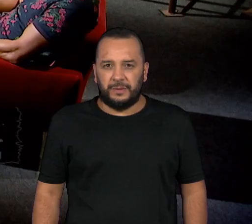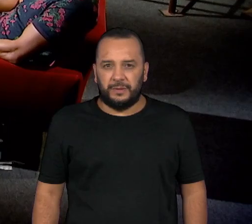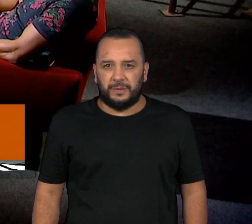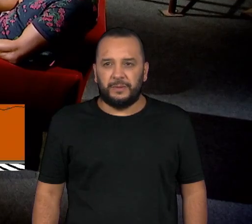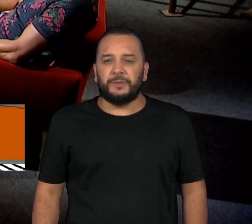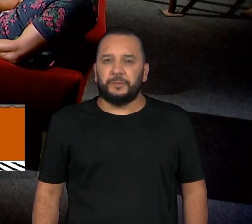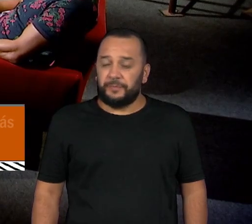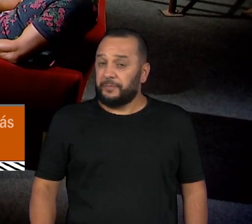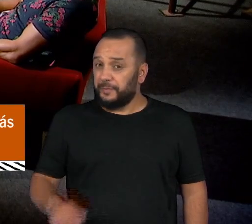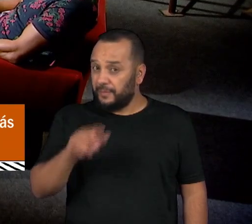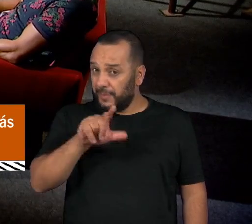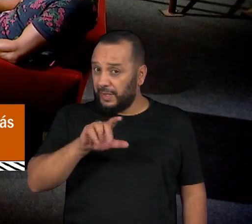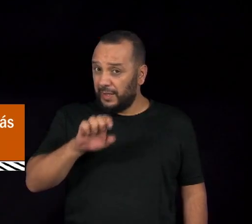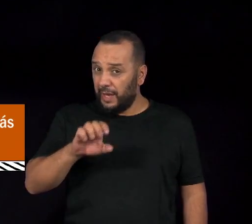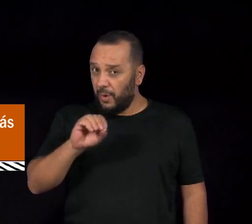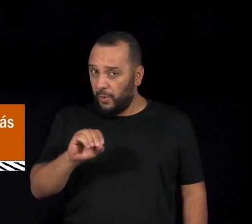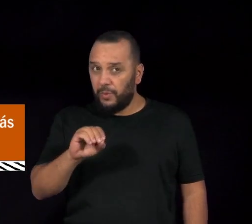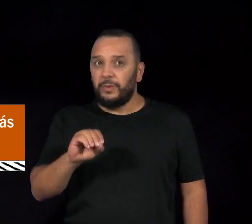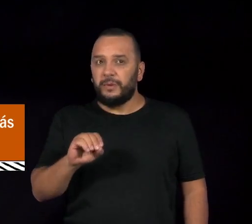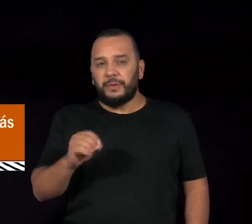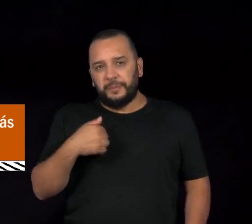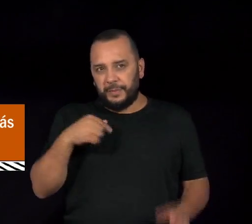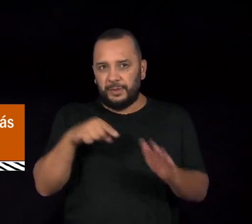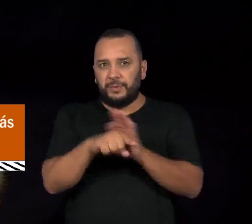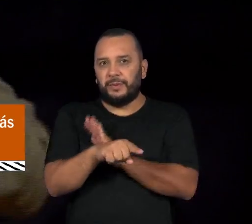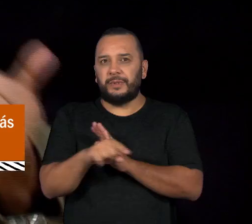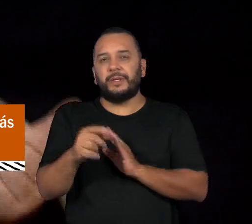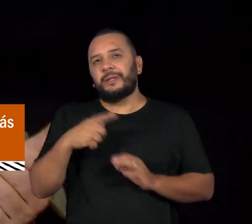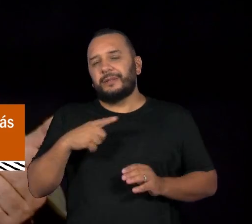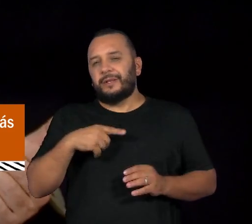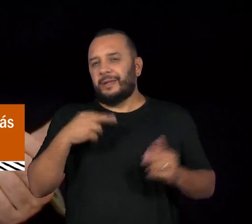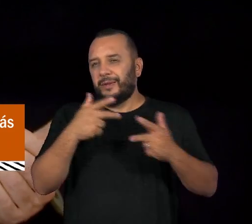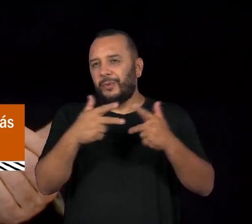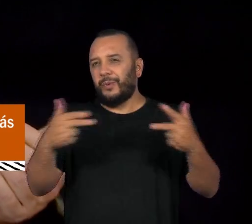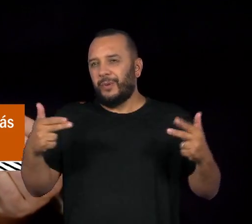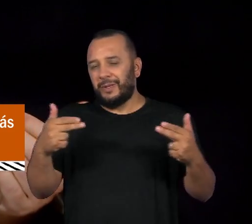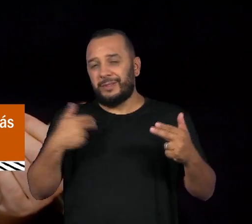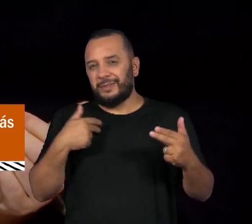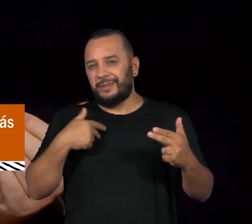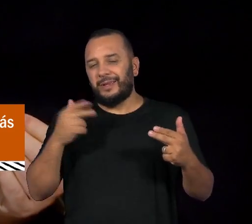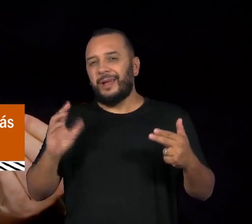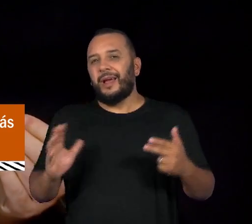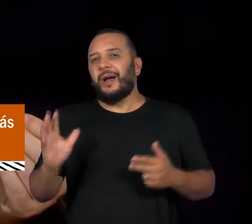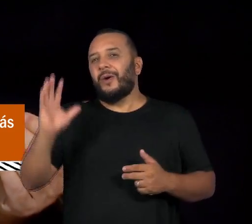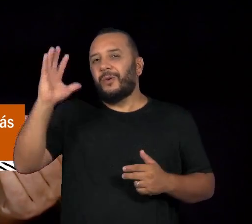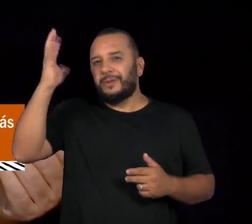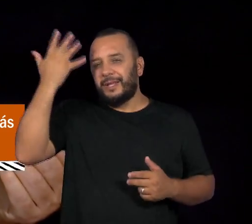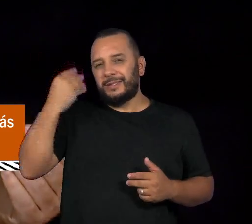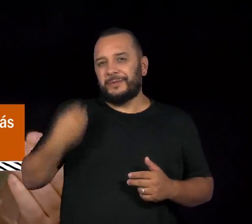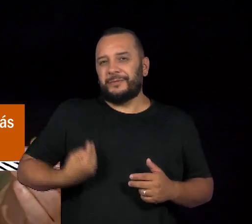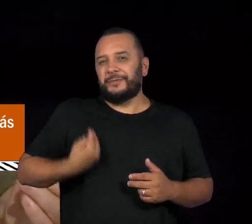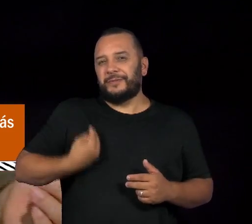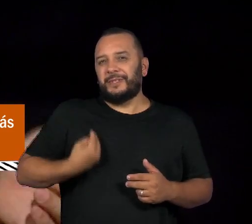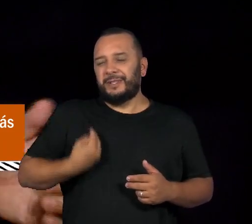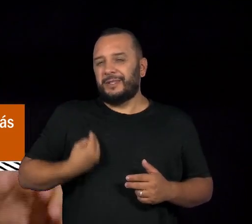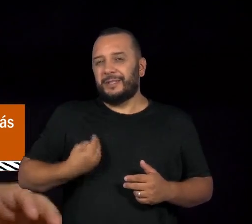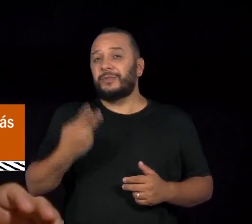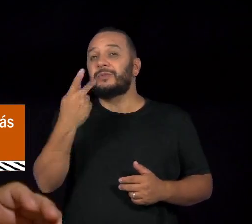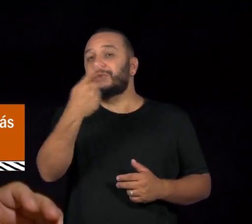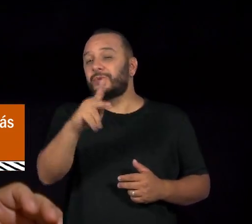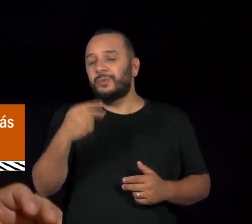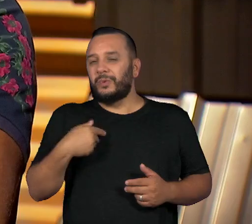Léo Augusto, se você pudesse eliminar uma coisa que acontece por trás dos holofotes no cotidiano do atleta, o